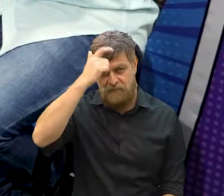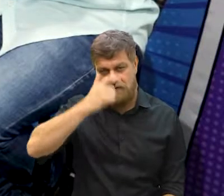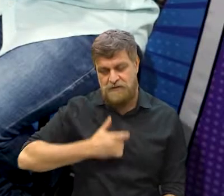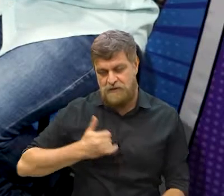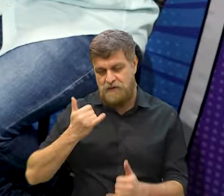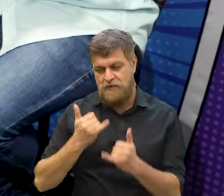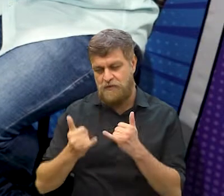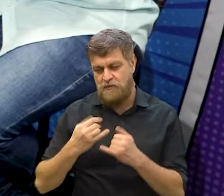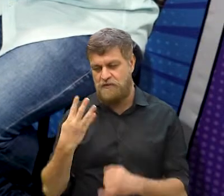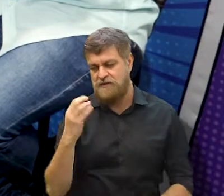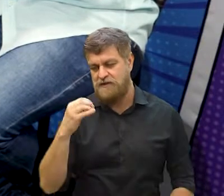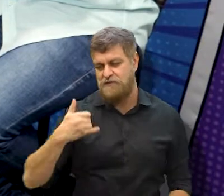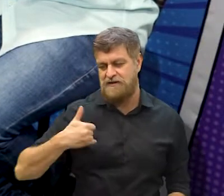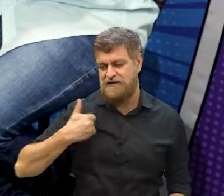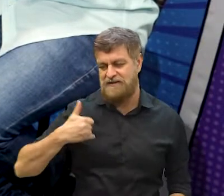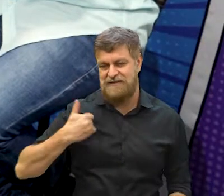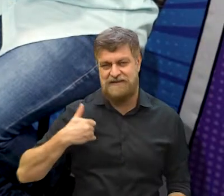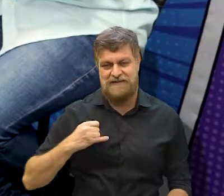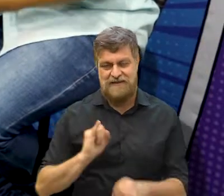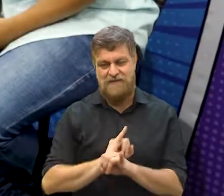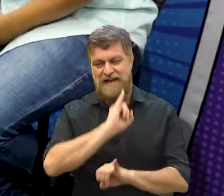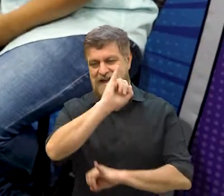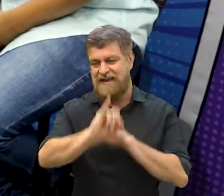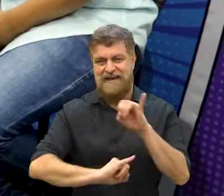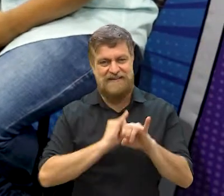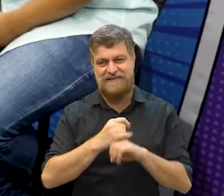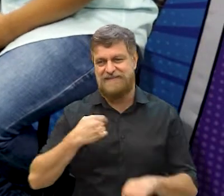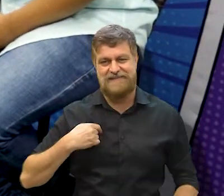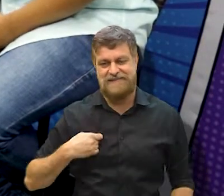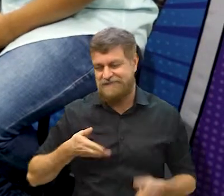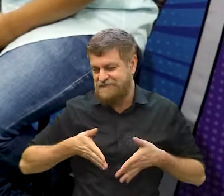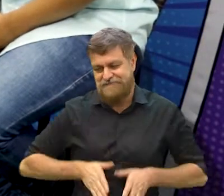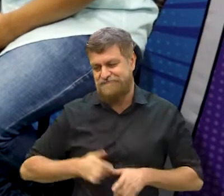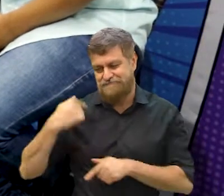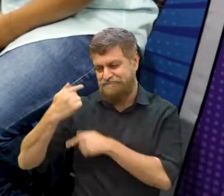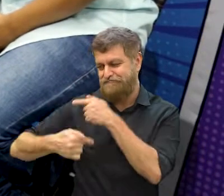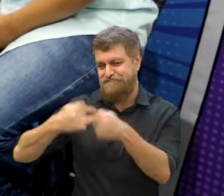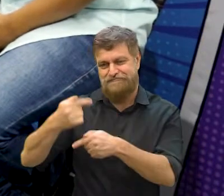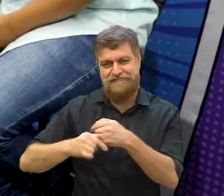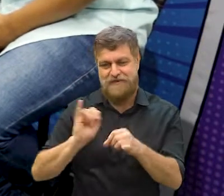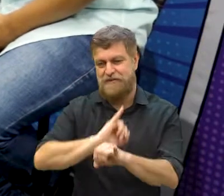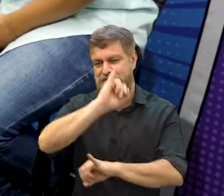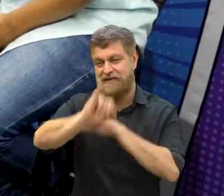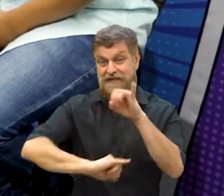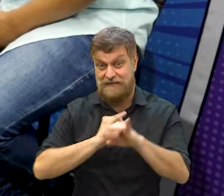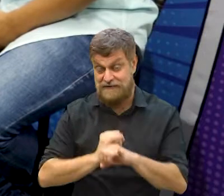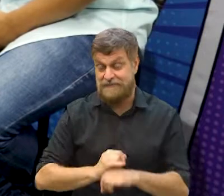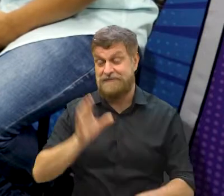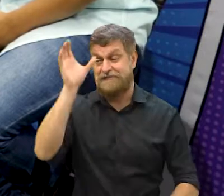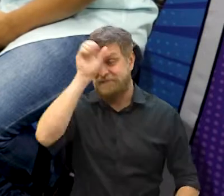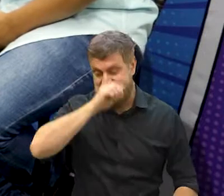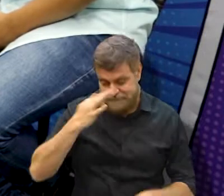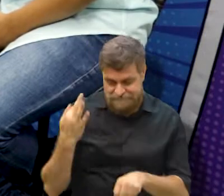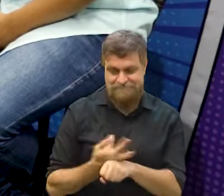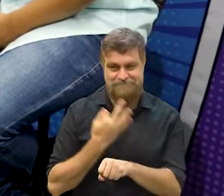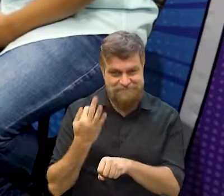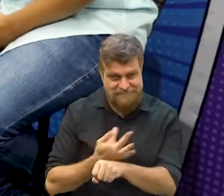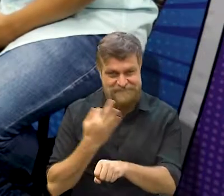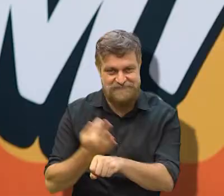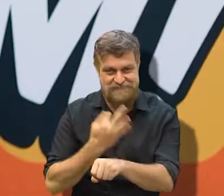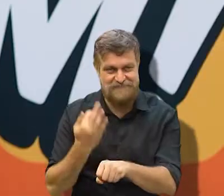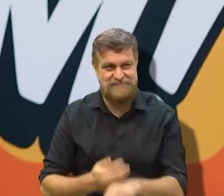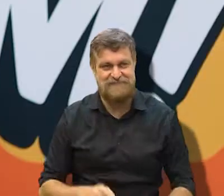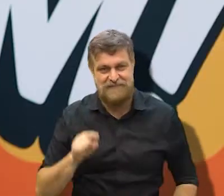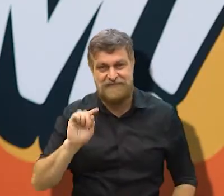eu sou quase quarentão, viu? Então... A internet, eu não sou da geração que já nasceu com internet. Eu tô batalhando pra melhorar